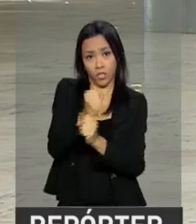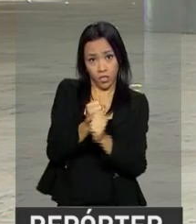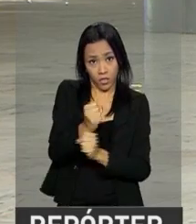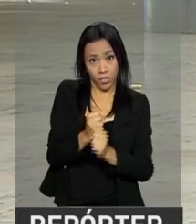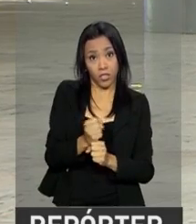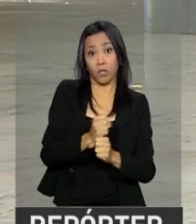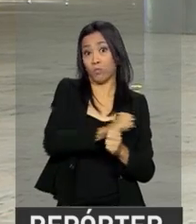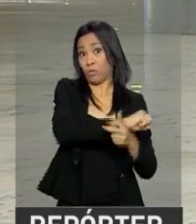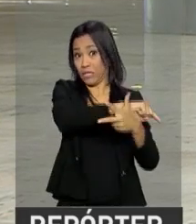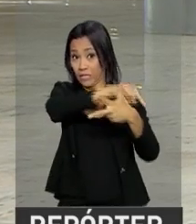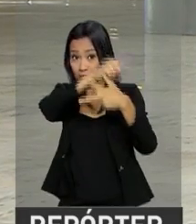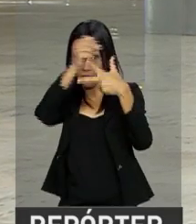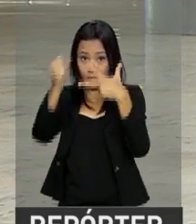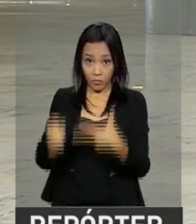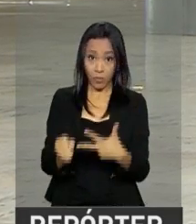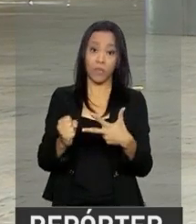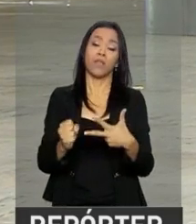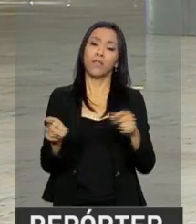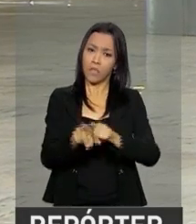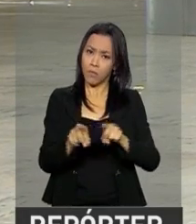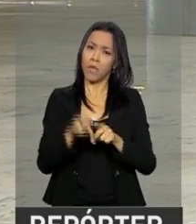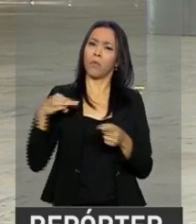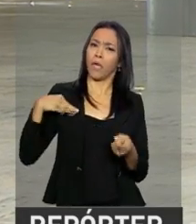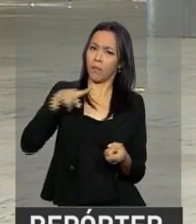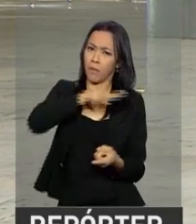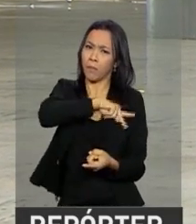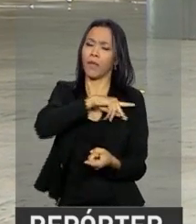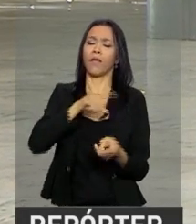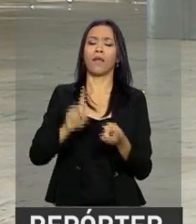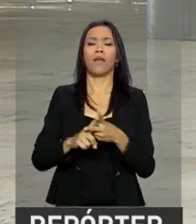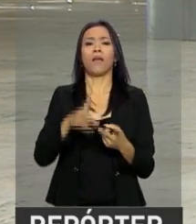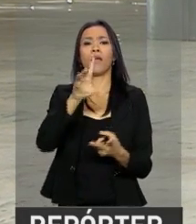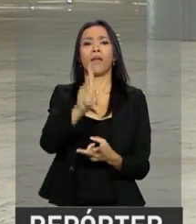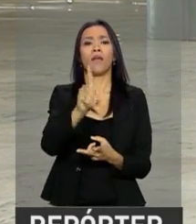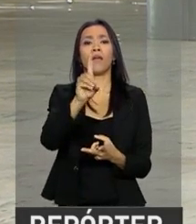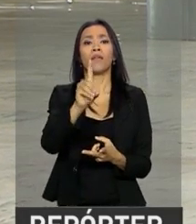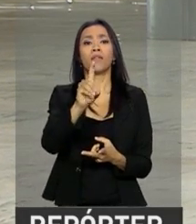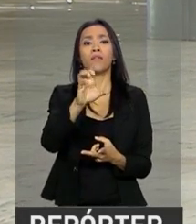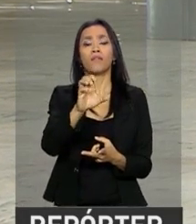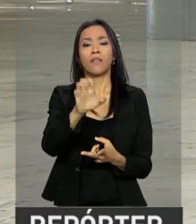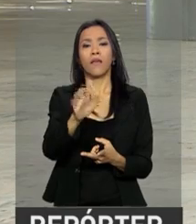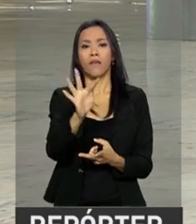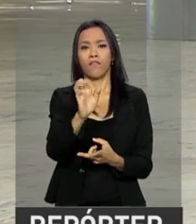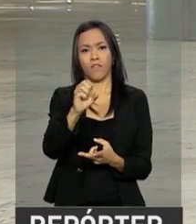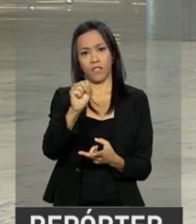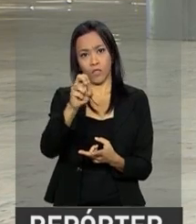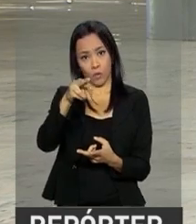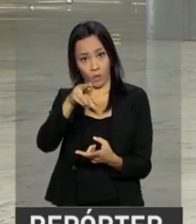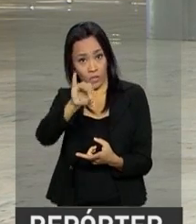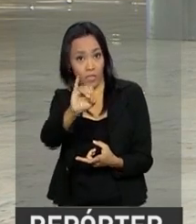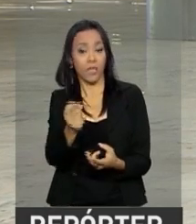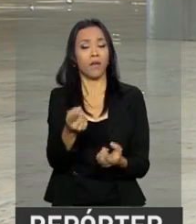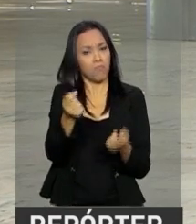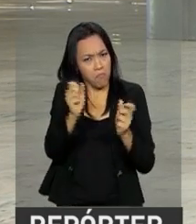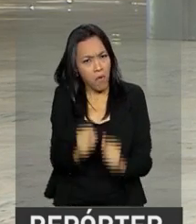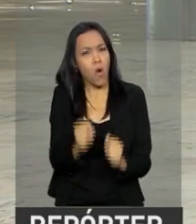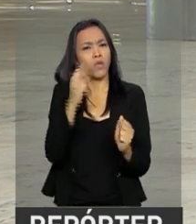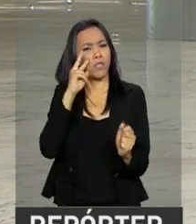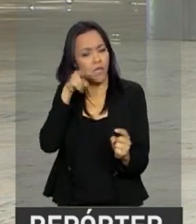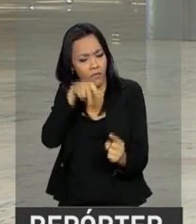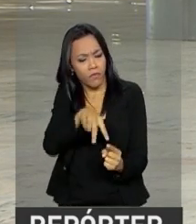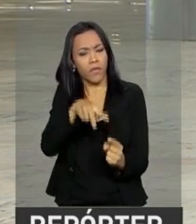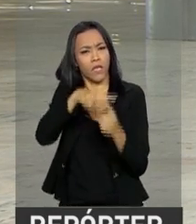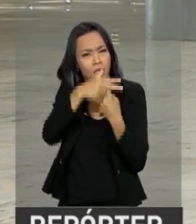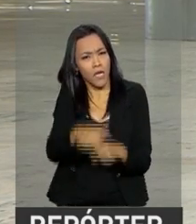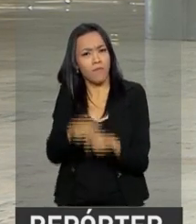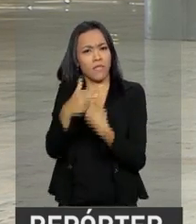poderes federais também para o ministério público defensoria pública esse mecanismo ele pode ser poderá ser revisto e no meio